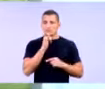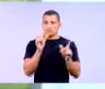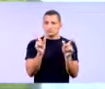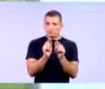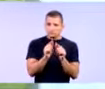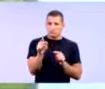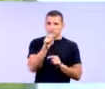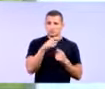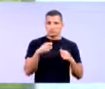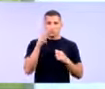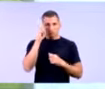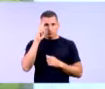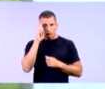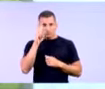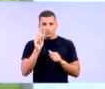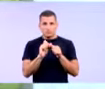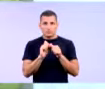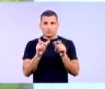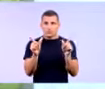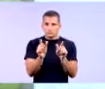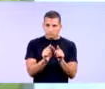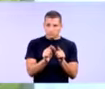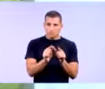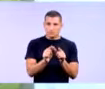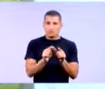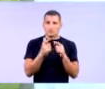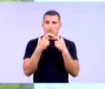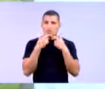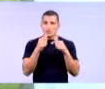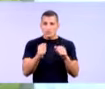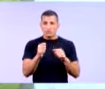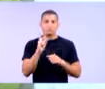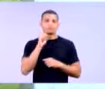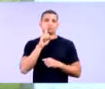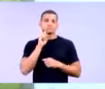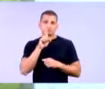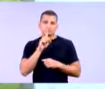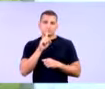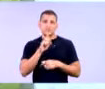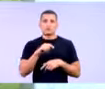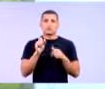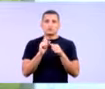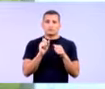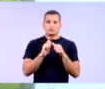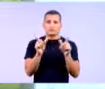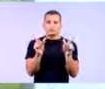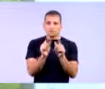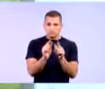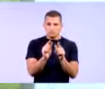aí tem que lembrar, fazer o resumo em língua inglesa, né? E fazer o resumo em língua